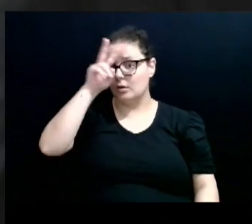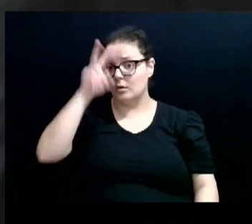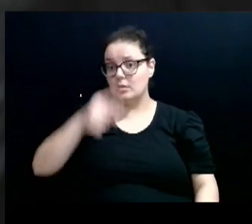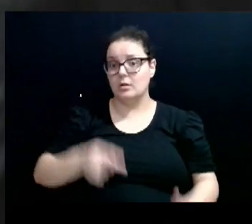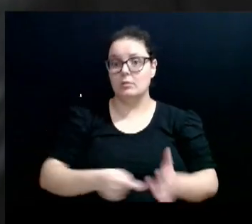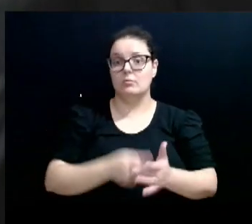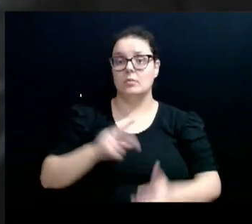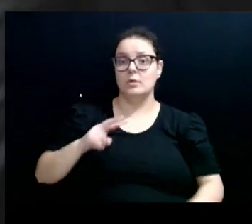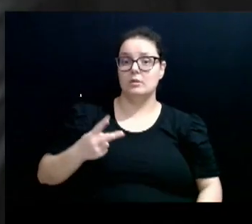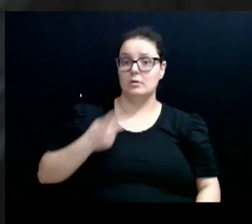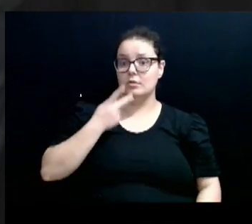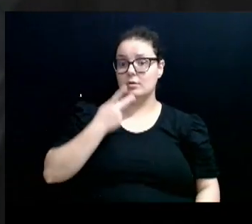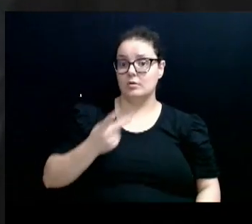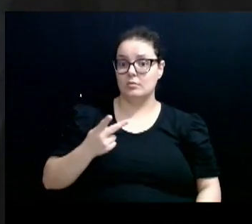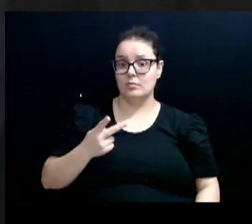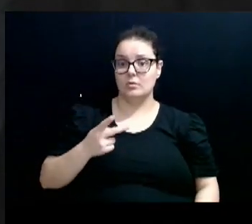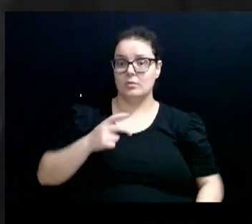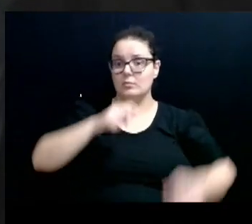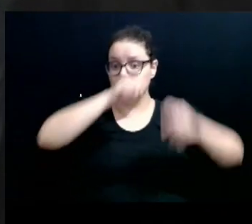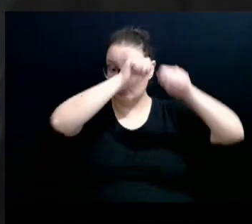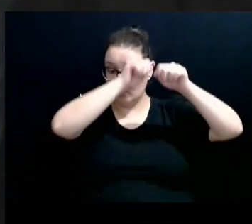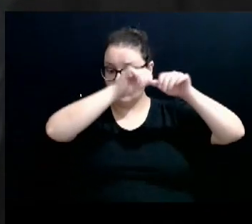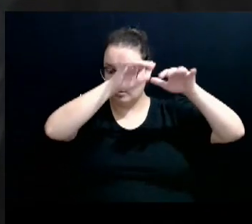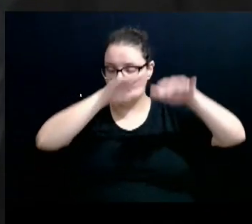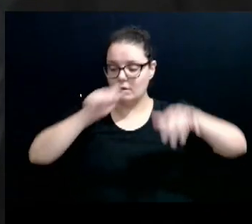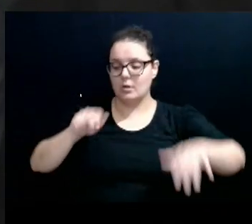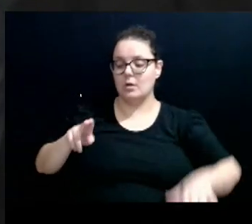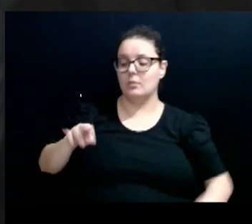sobre autismo, eu lembro que eu falei assim, os